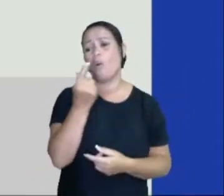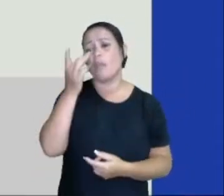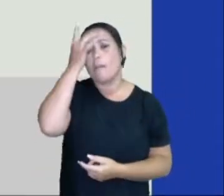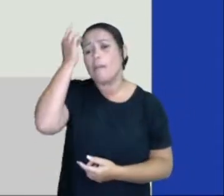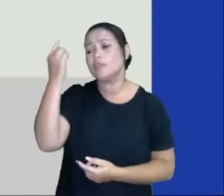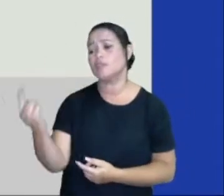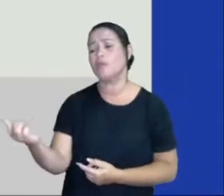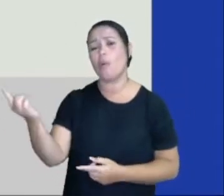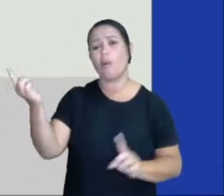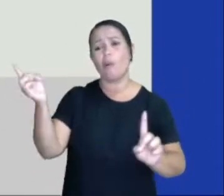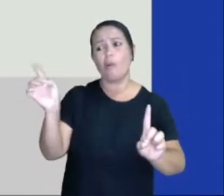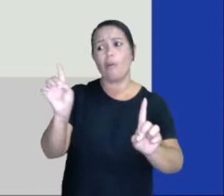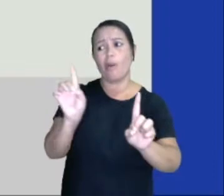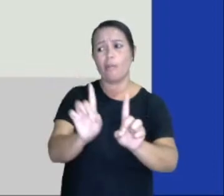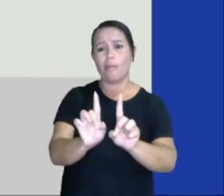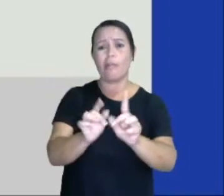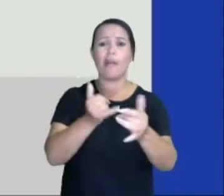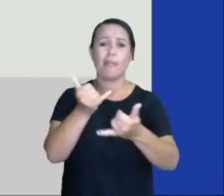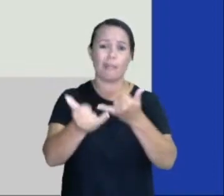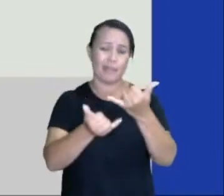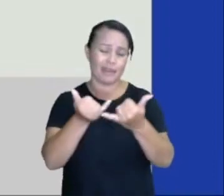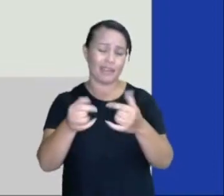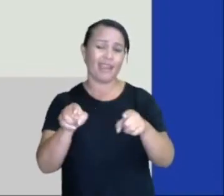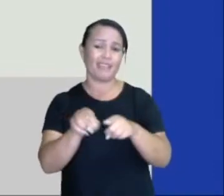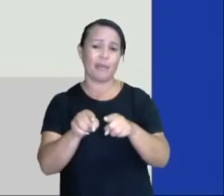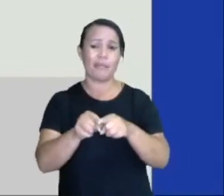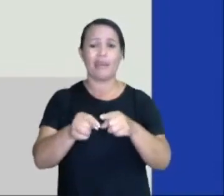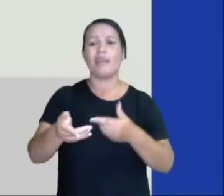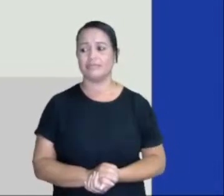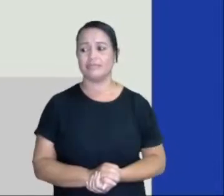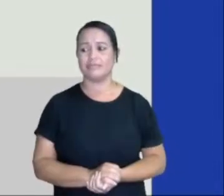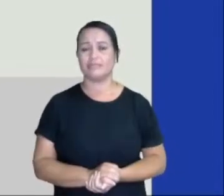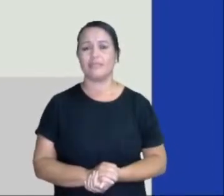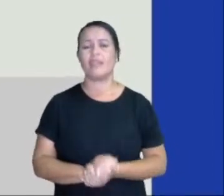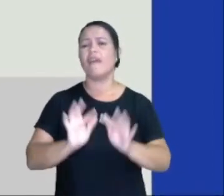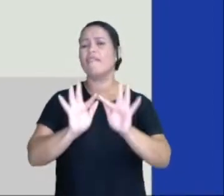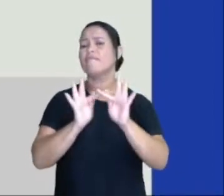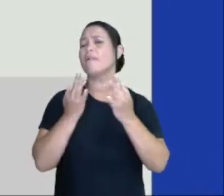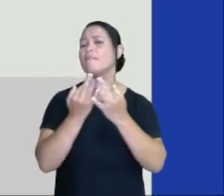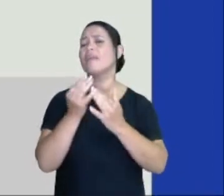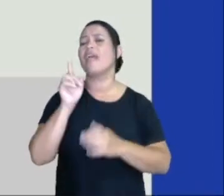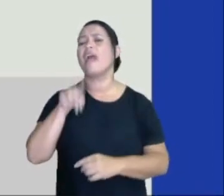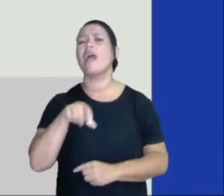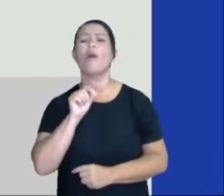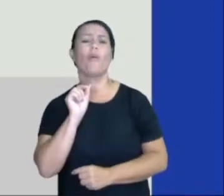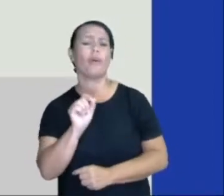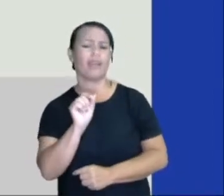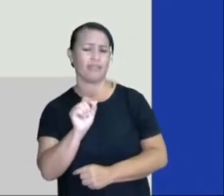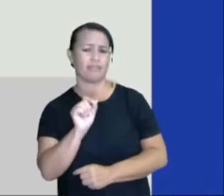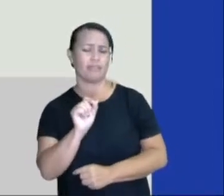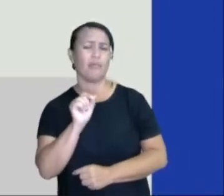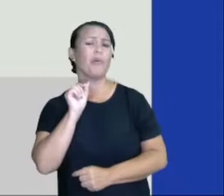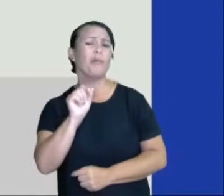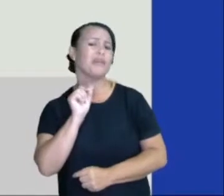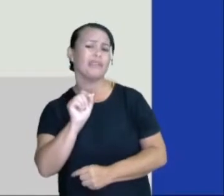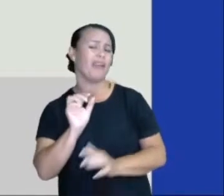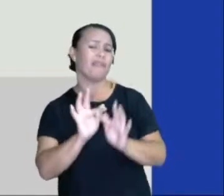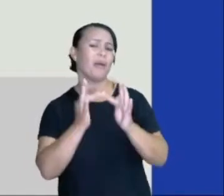brincar e compartilhar das suas brincadeiras. Família é. O que é